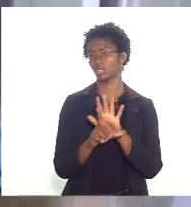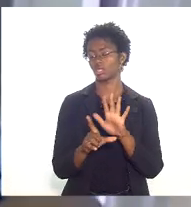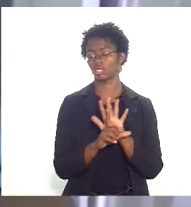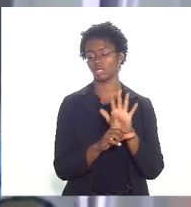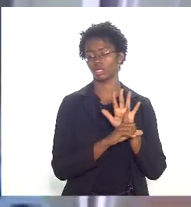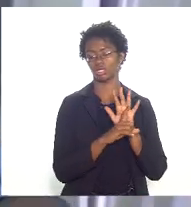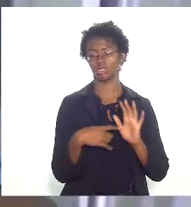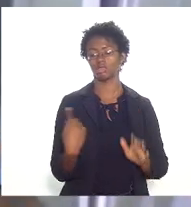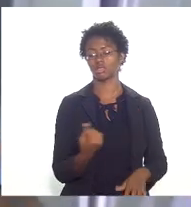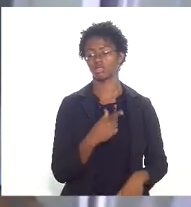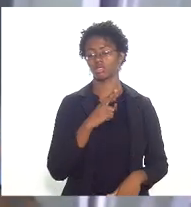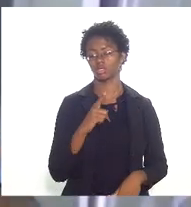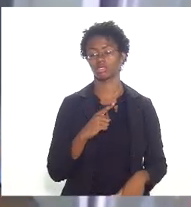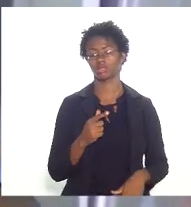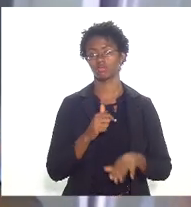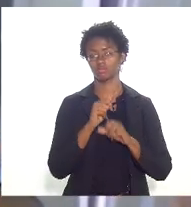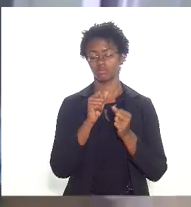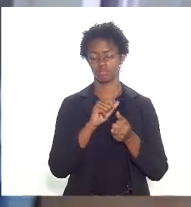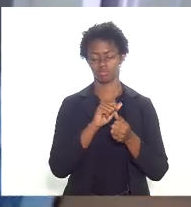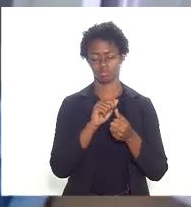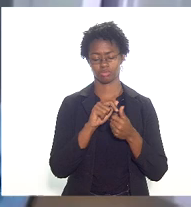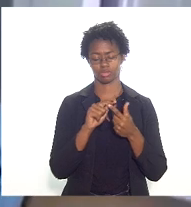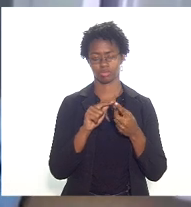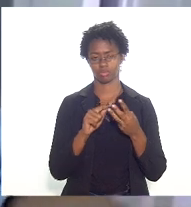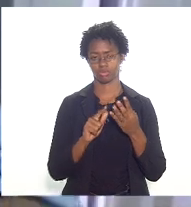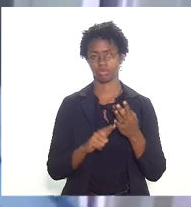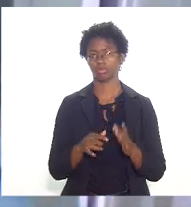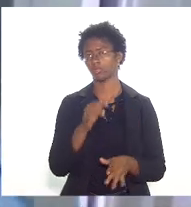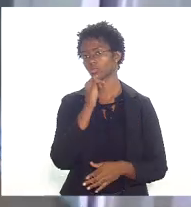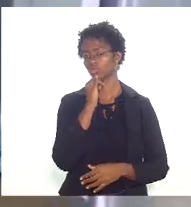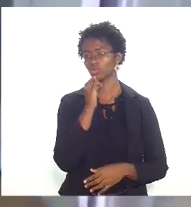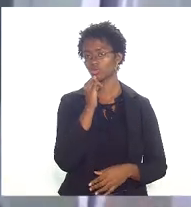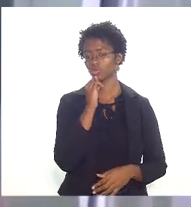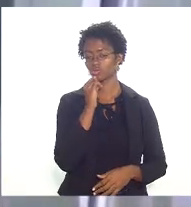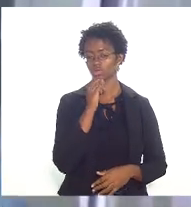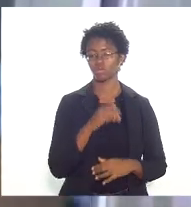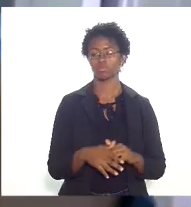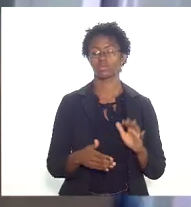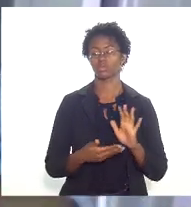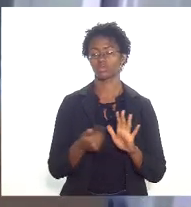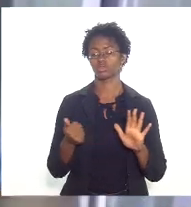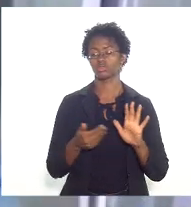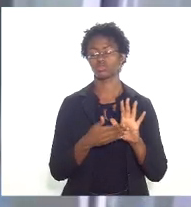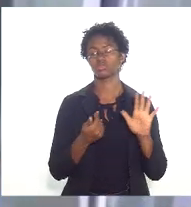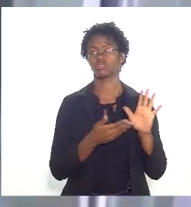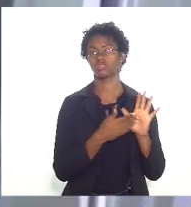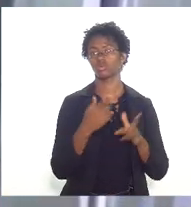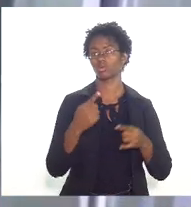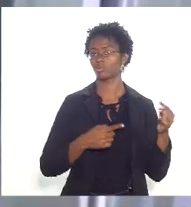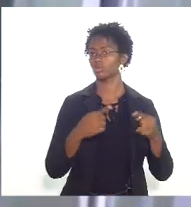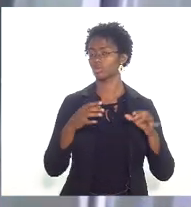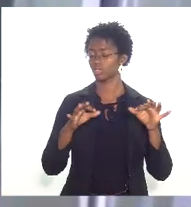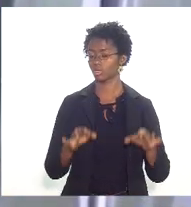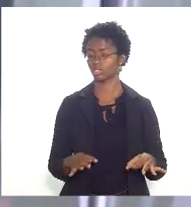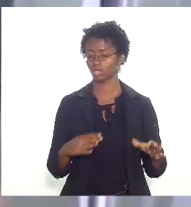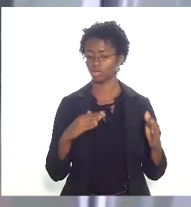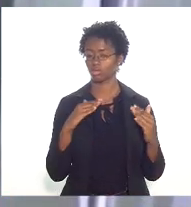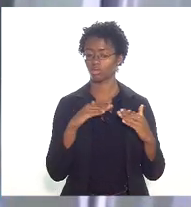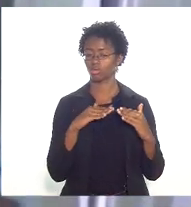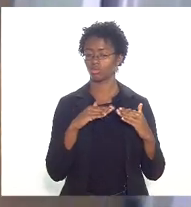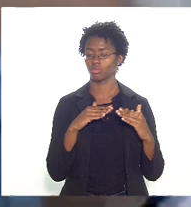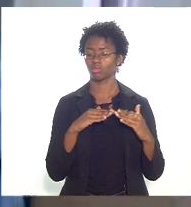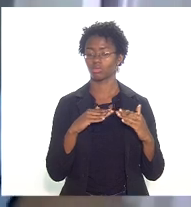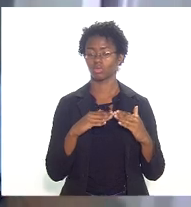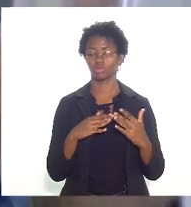eu acho que temos outras questões como por exemplo a supressão do a polícia que deu muito certo deputada Martha Rocha